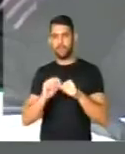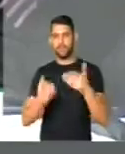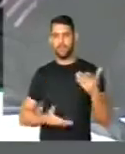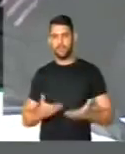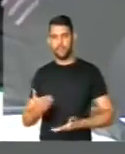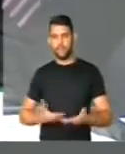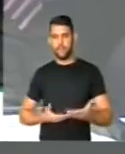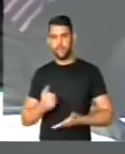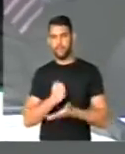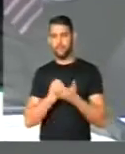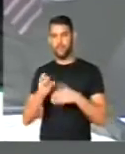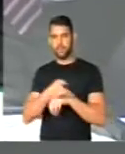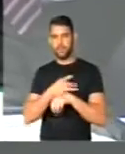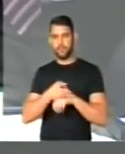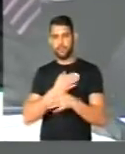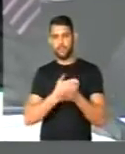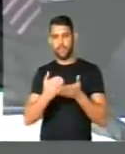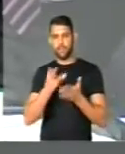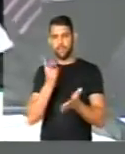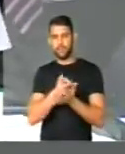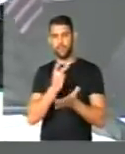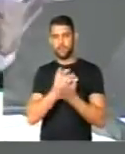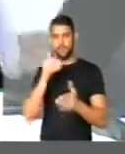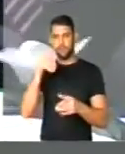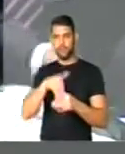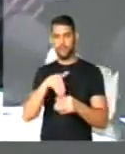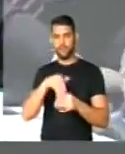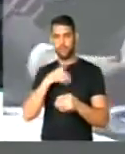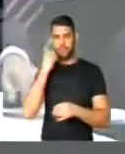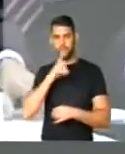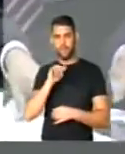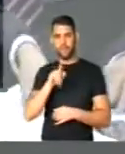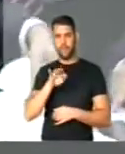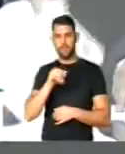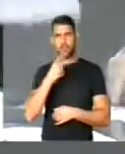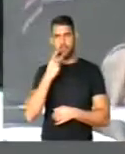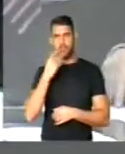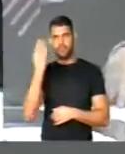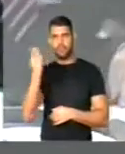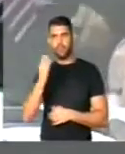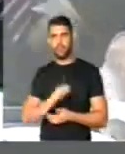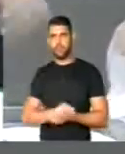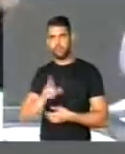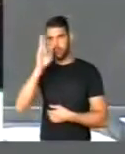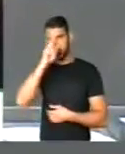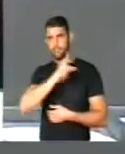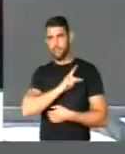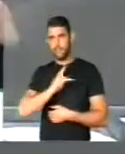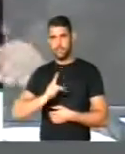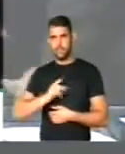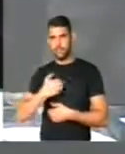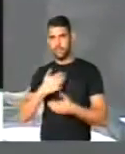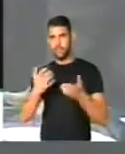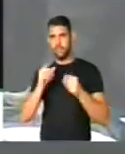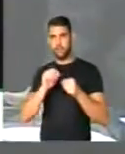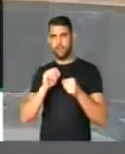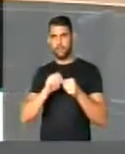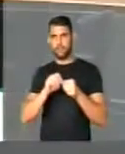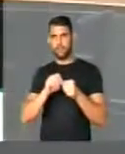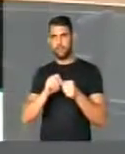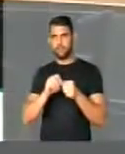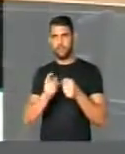prestações de serviços terceiros. Passa-se a continuação da votação. Deputado Glauber, com a palavra. Presidente, eu quero fazer